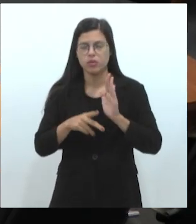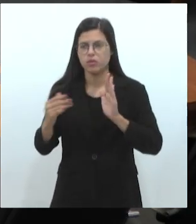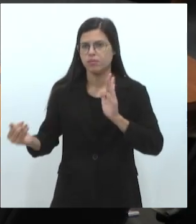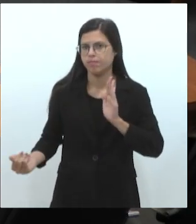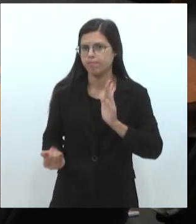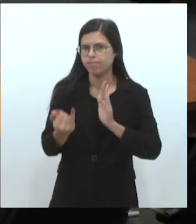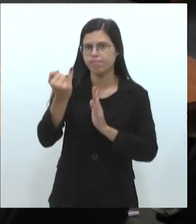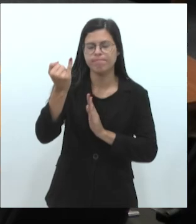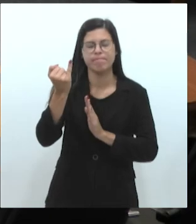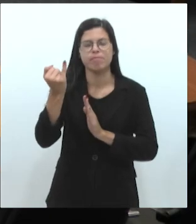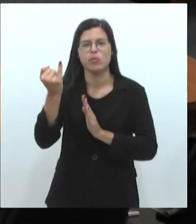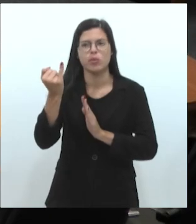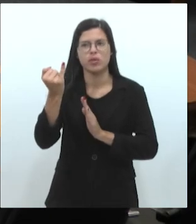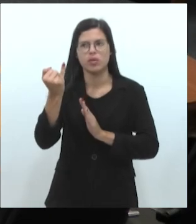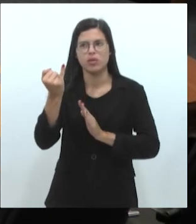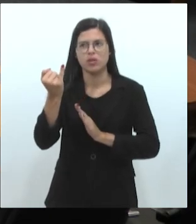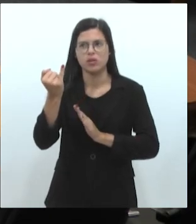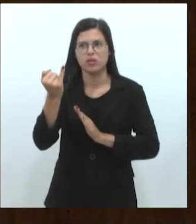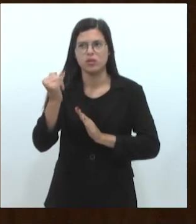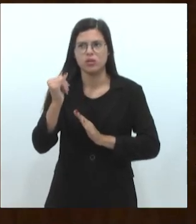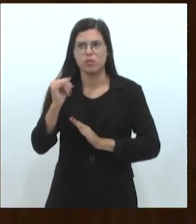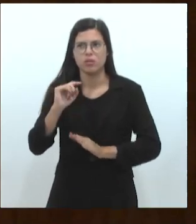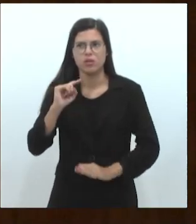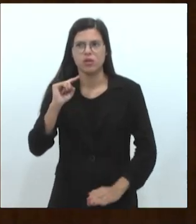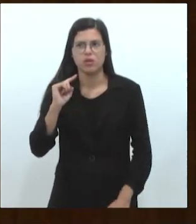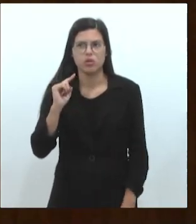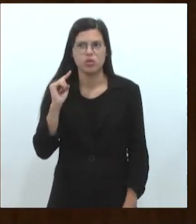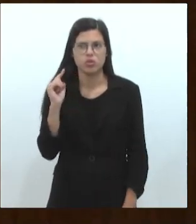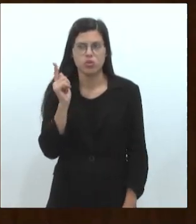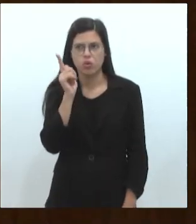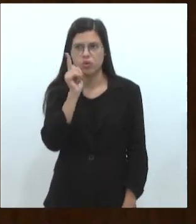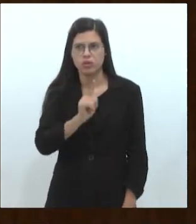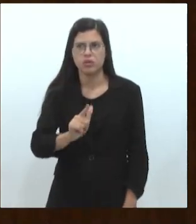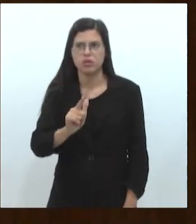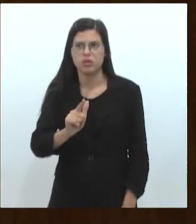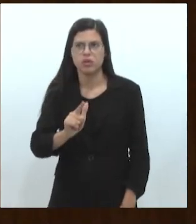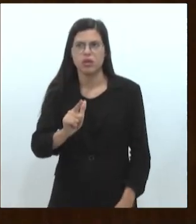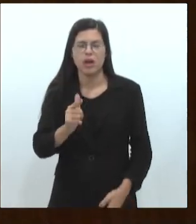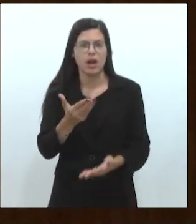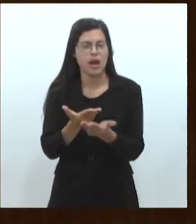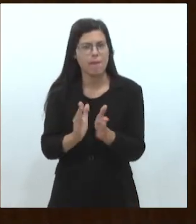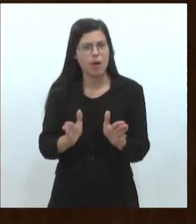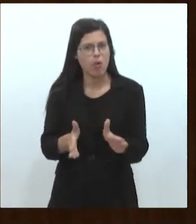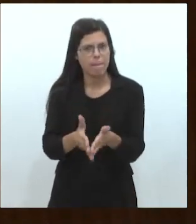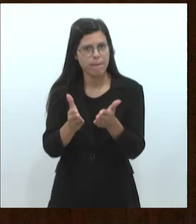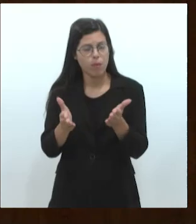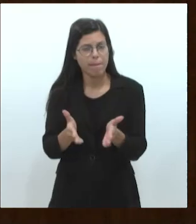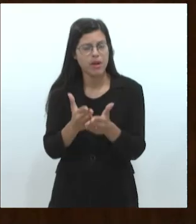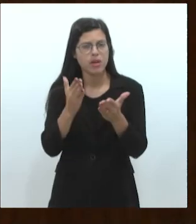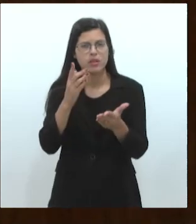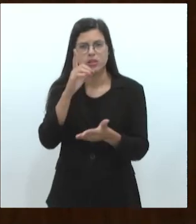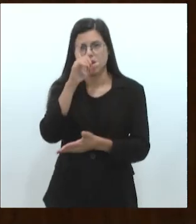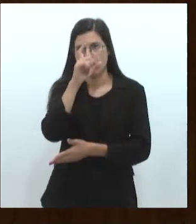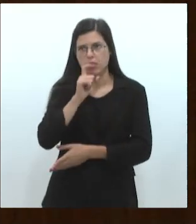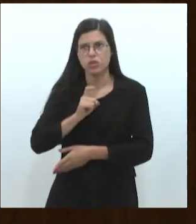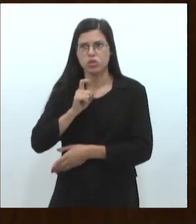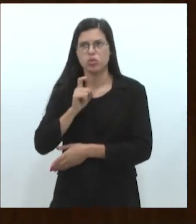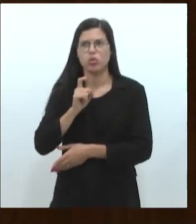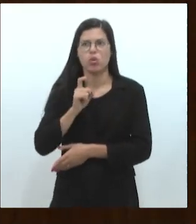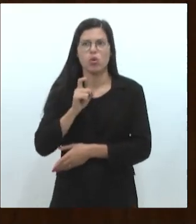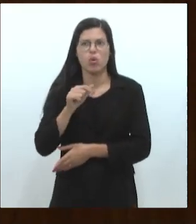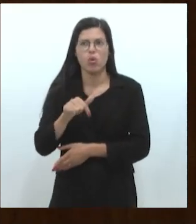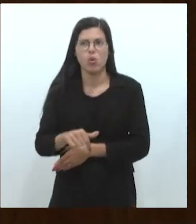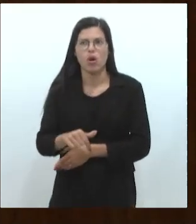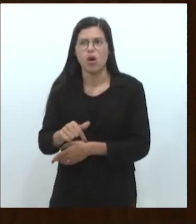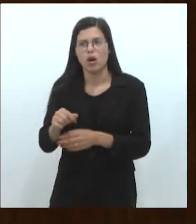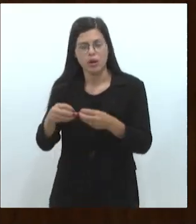importante, é fundamental para que a gente supere a pobreza menstrual que atinge, que vitima meninas e